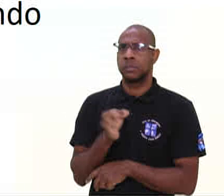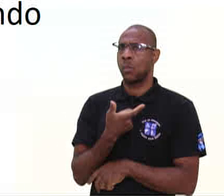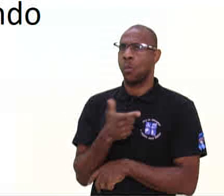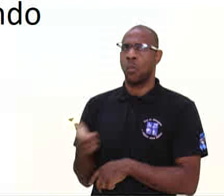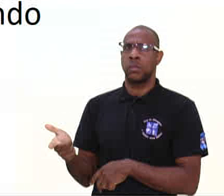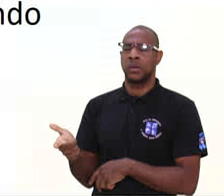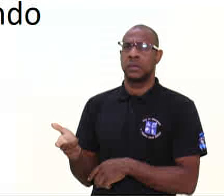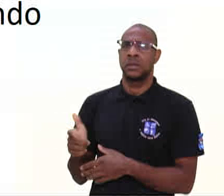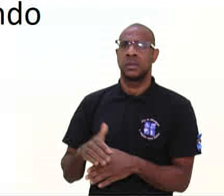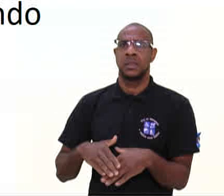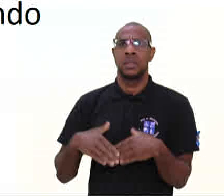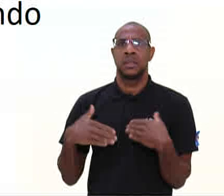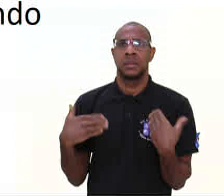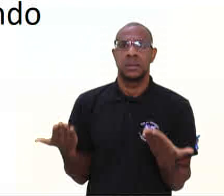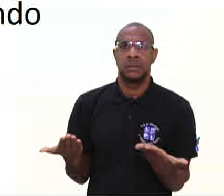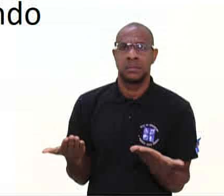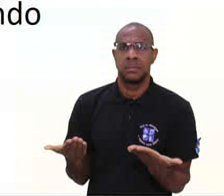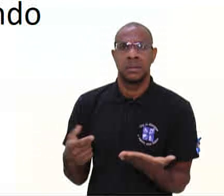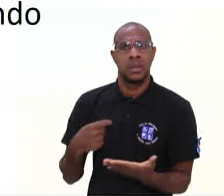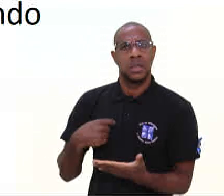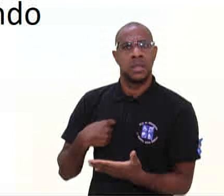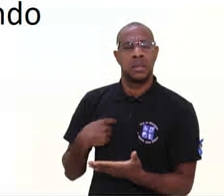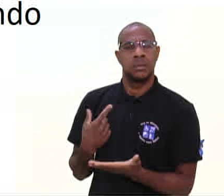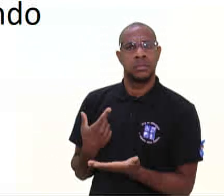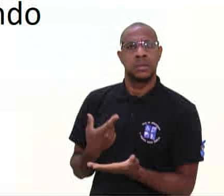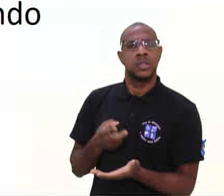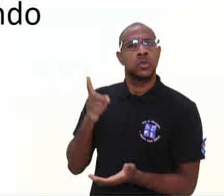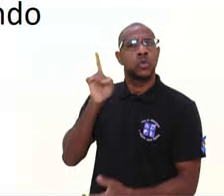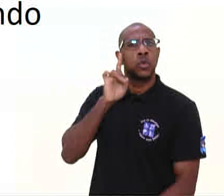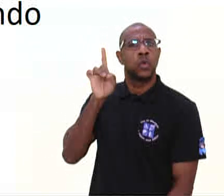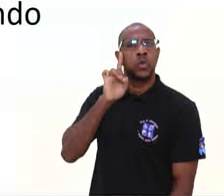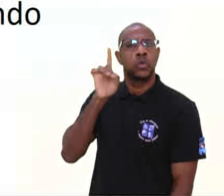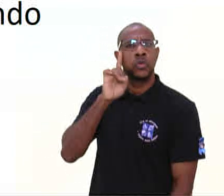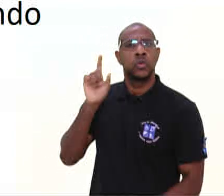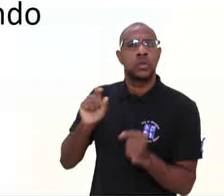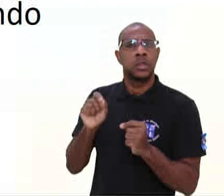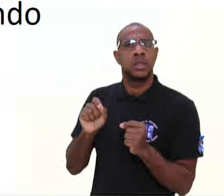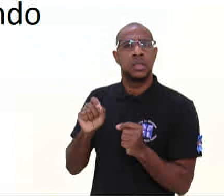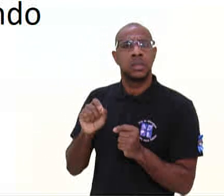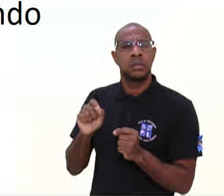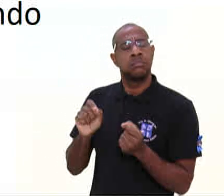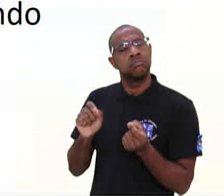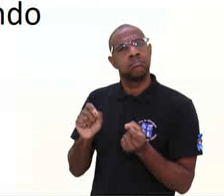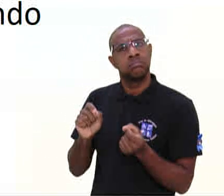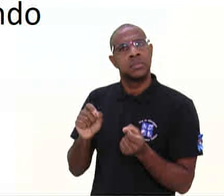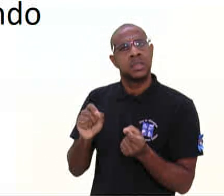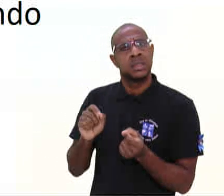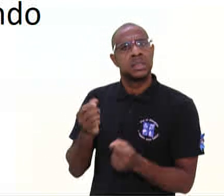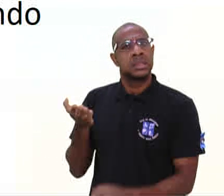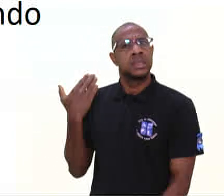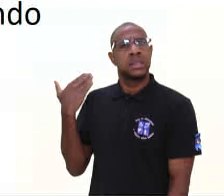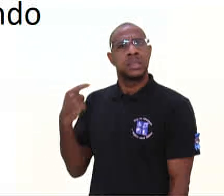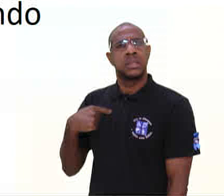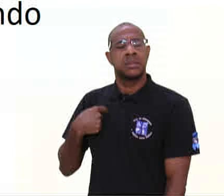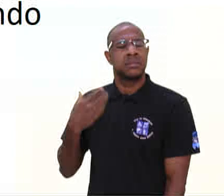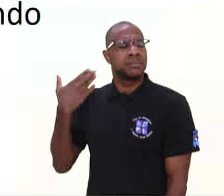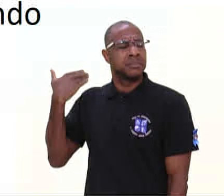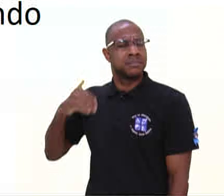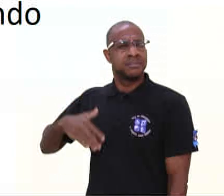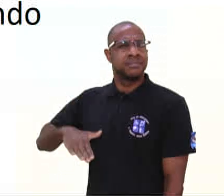no baixo do córrego, por meu acerto. Todo dia isso faço, gosto, desde mal em minha